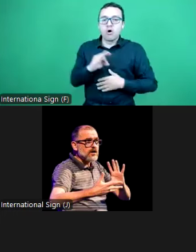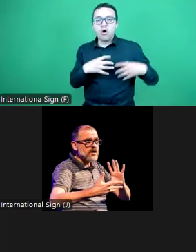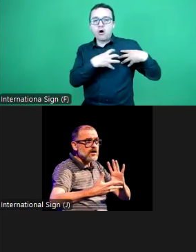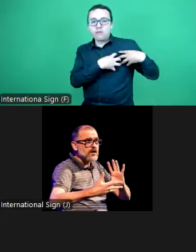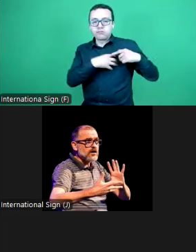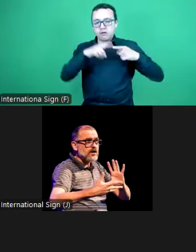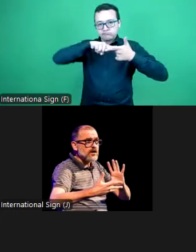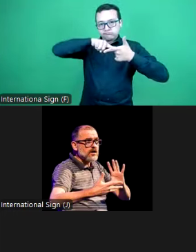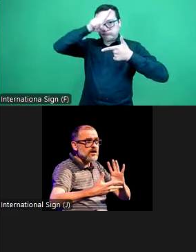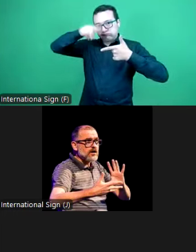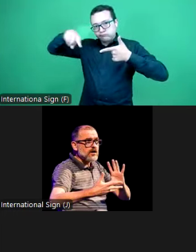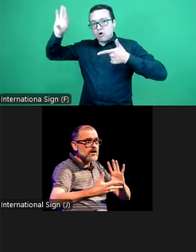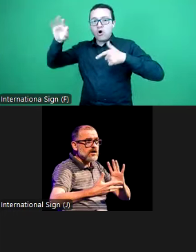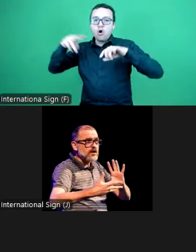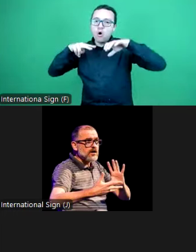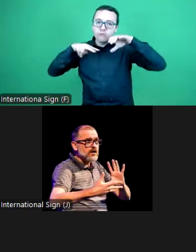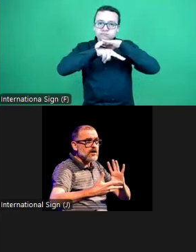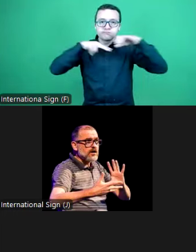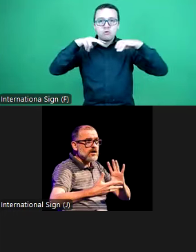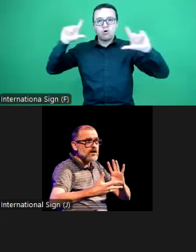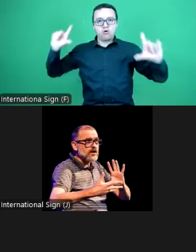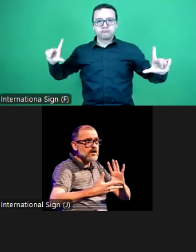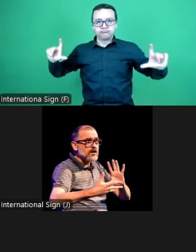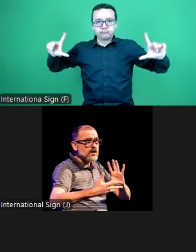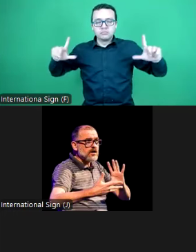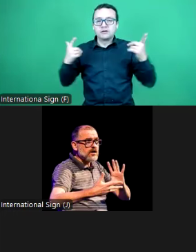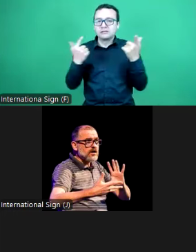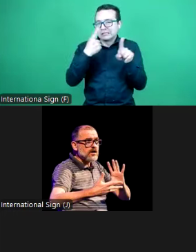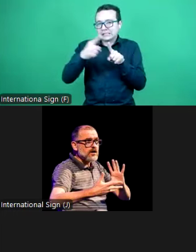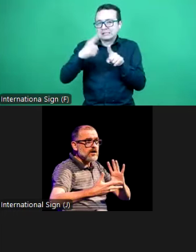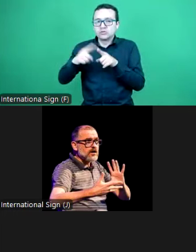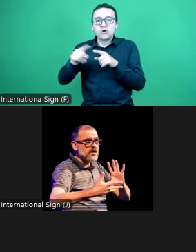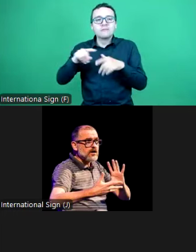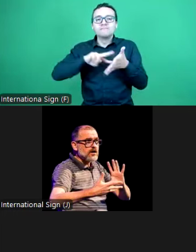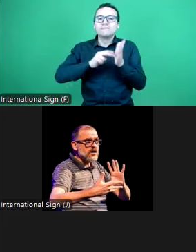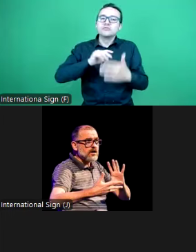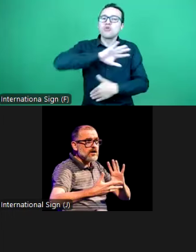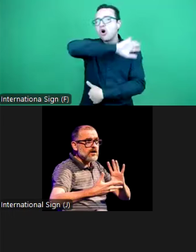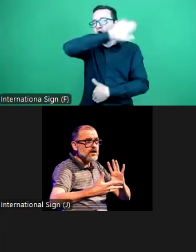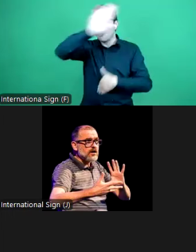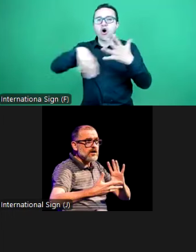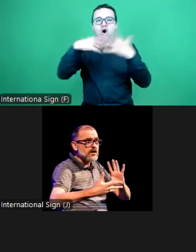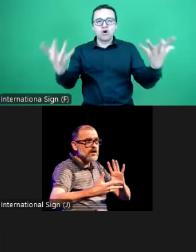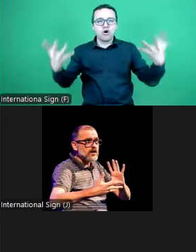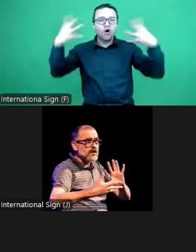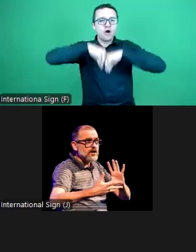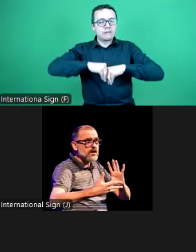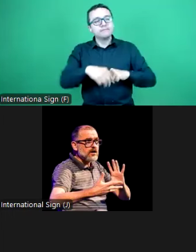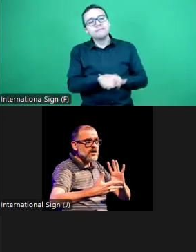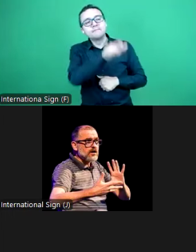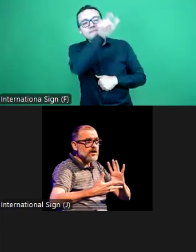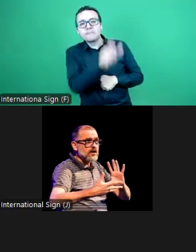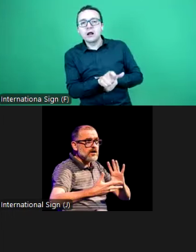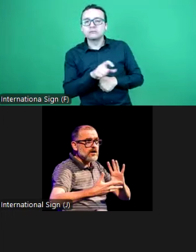os procedimentos que aquele paciente ele precisa, e com isso a gente induz uma melhor gestão de fila, uma